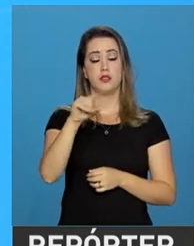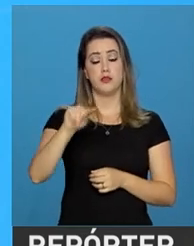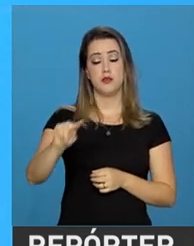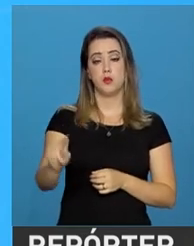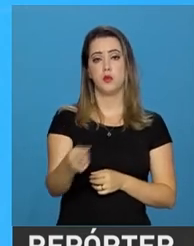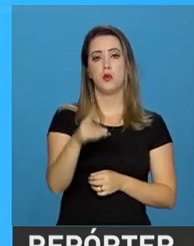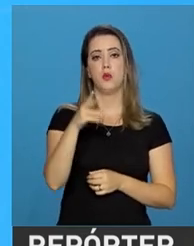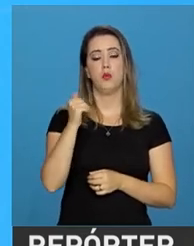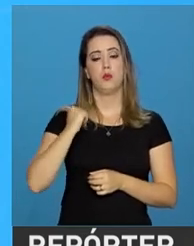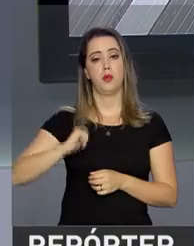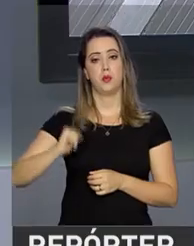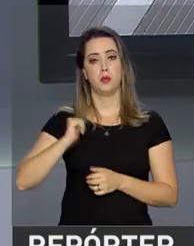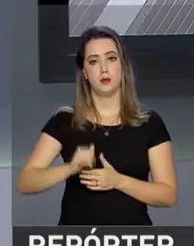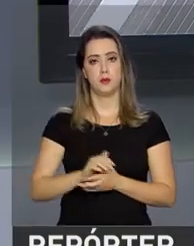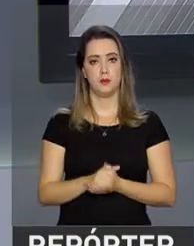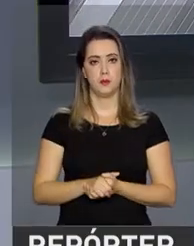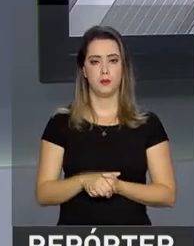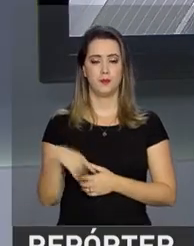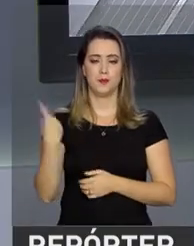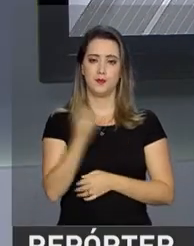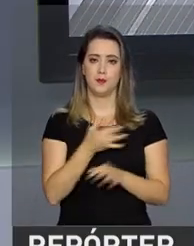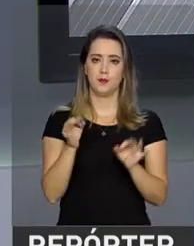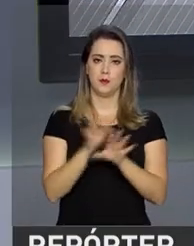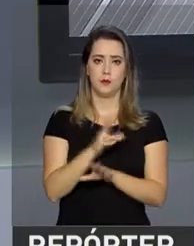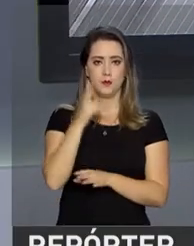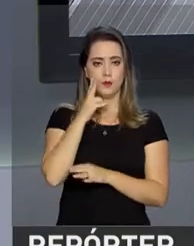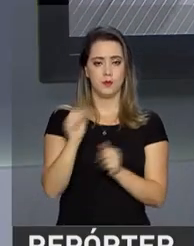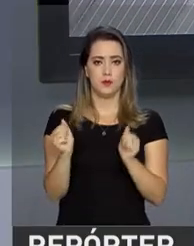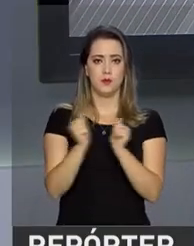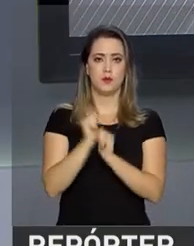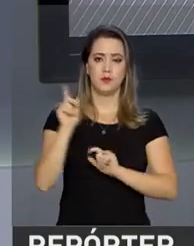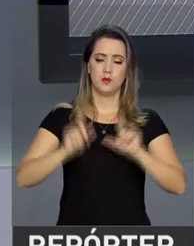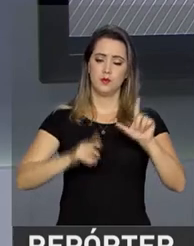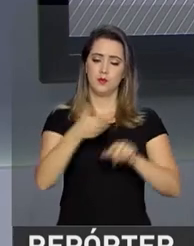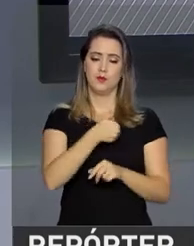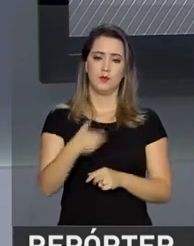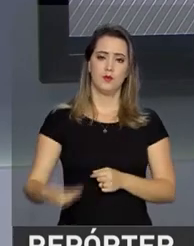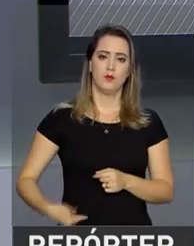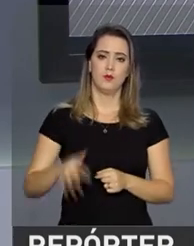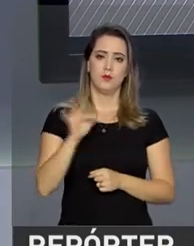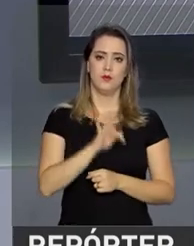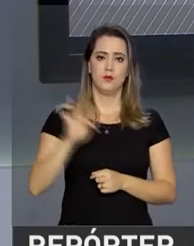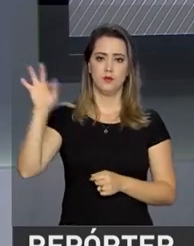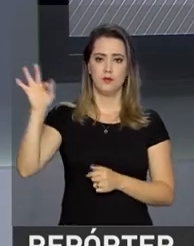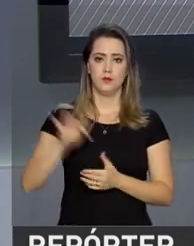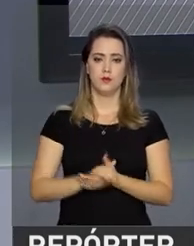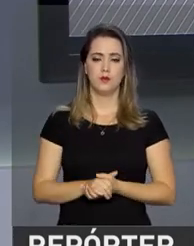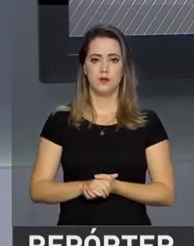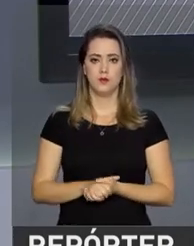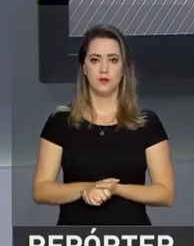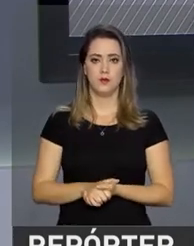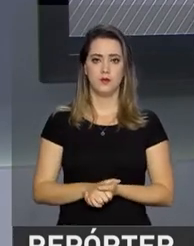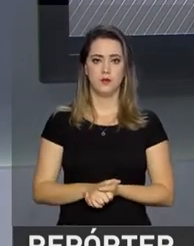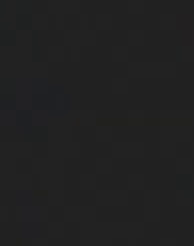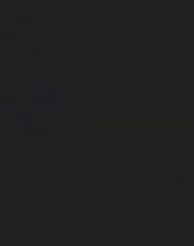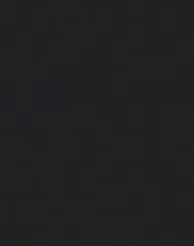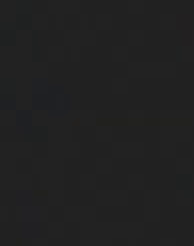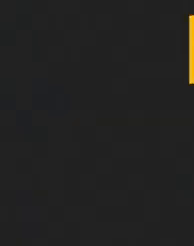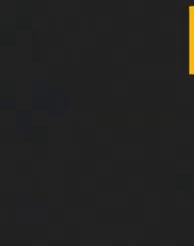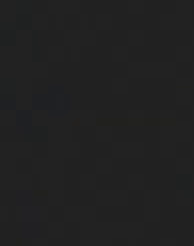bolsas disponíveis. Nós ficamos por aqui. Continue com a gente na NBR, a TV do Governo Federal.